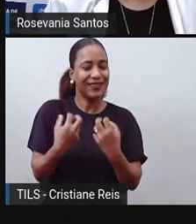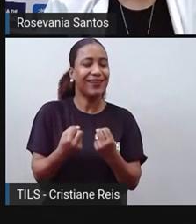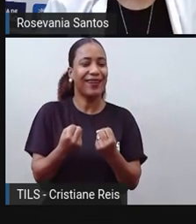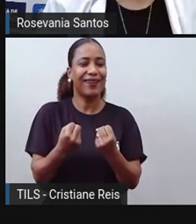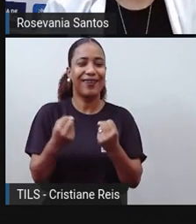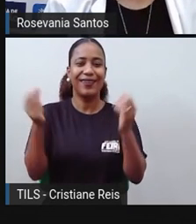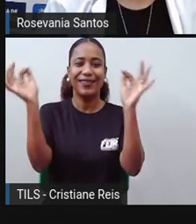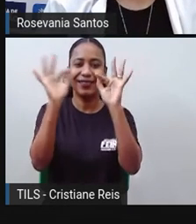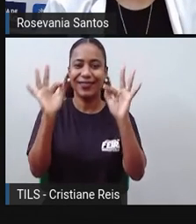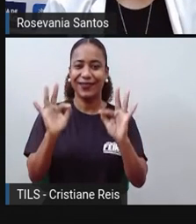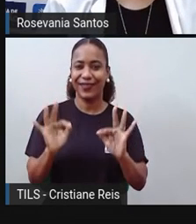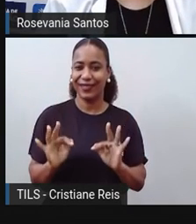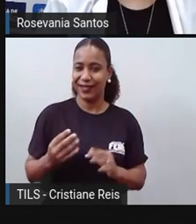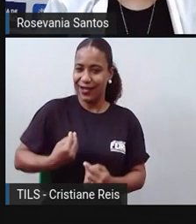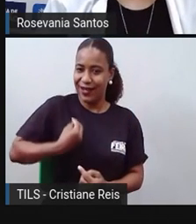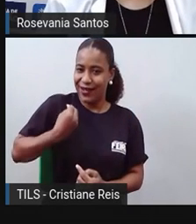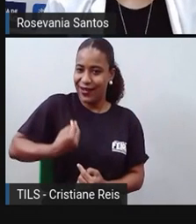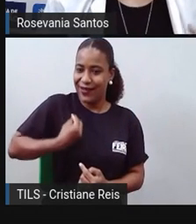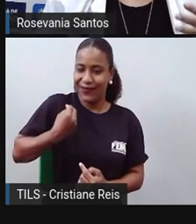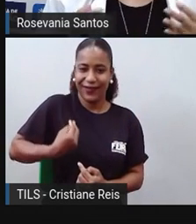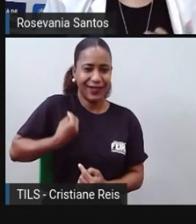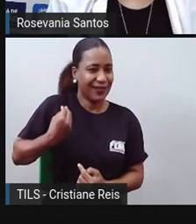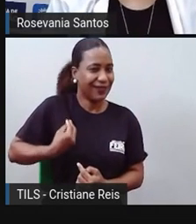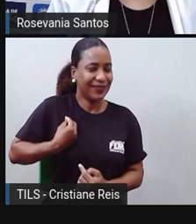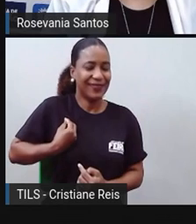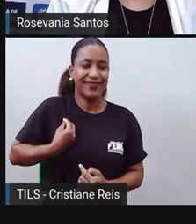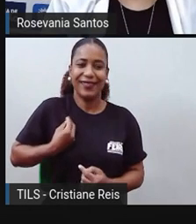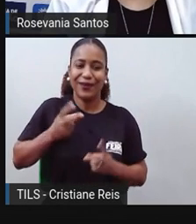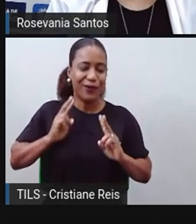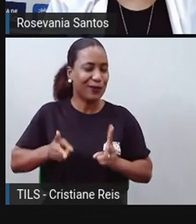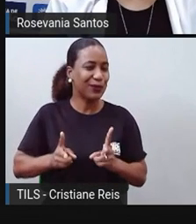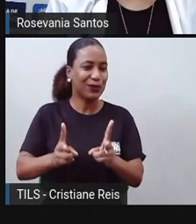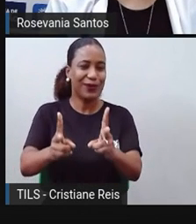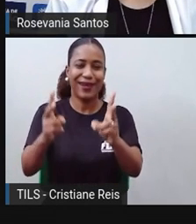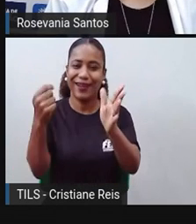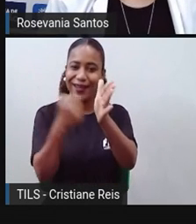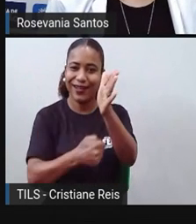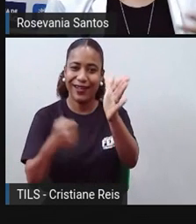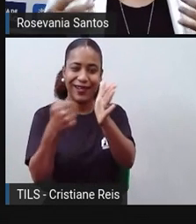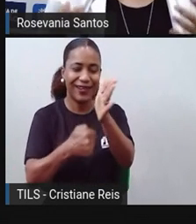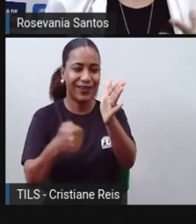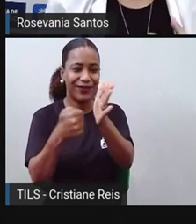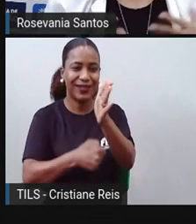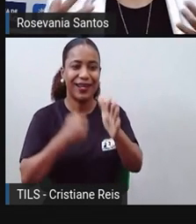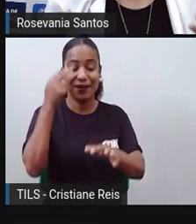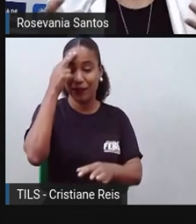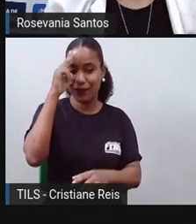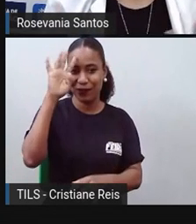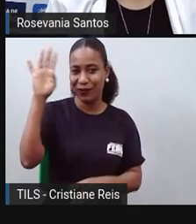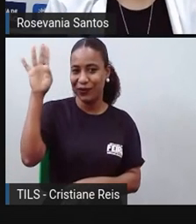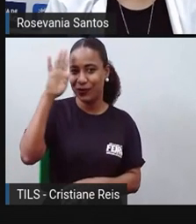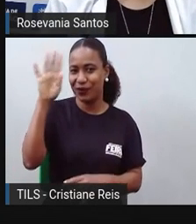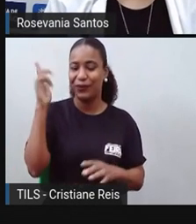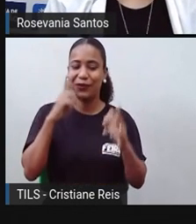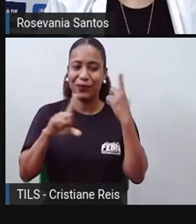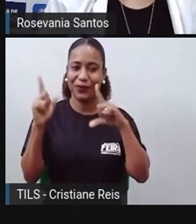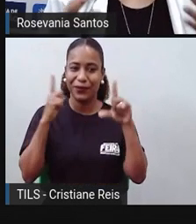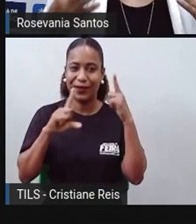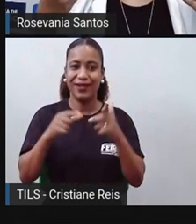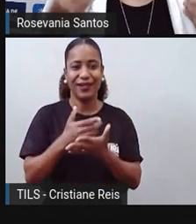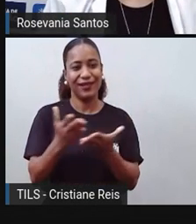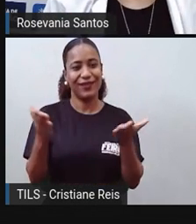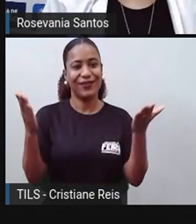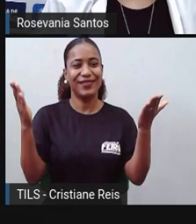sem nunca desistir de lutar pelos seus sonhos. Então, vocês estão concluindo mais um ano de forma, espero, né, que de forma bastante